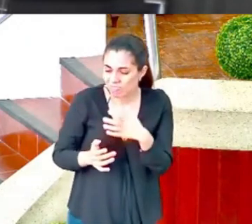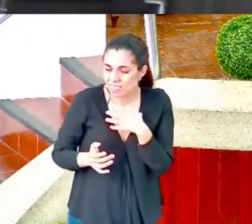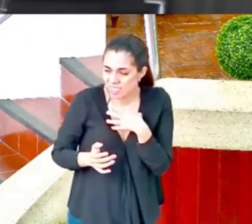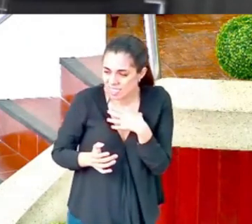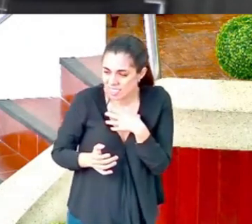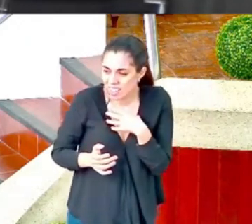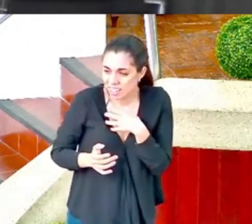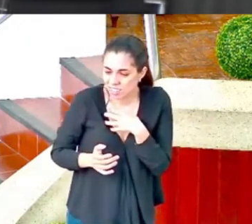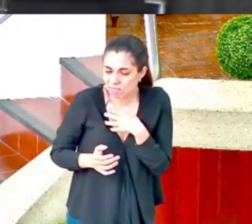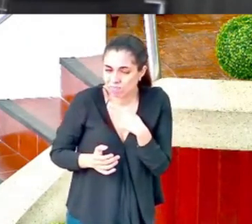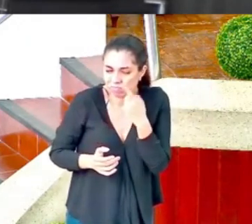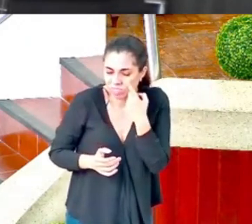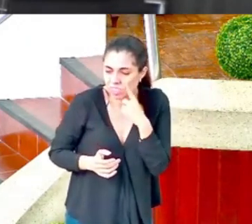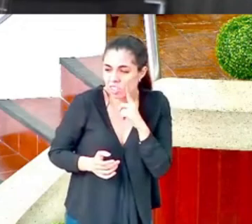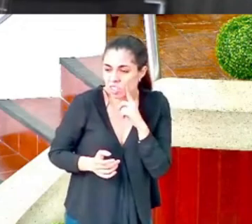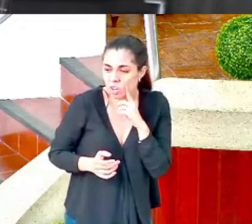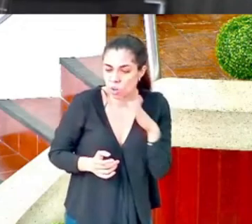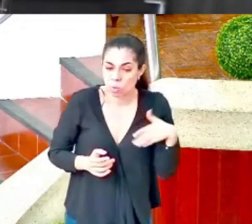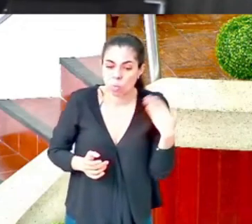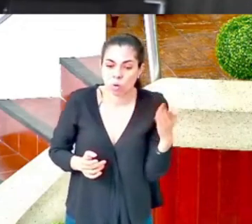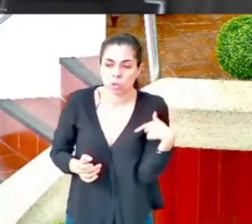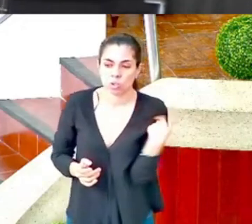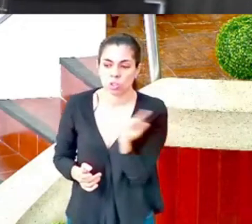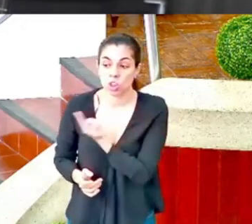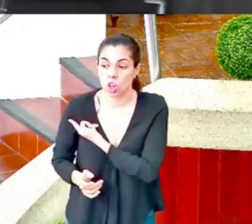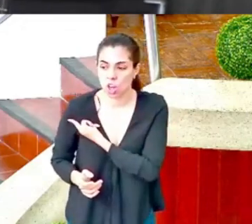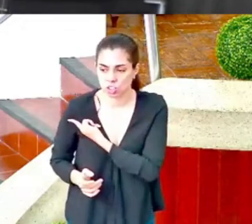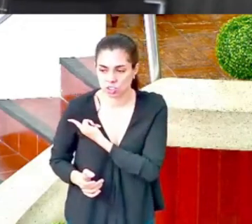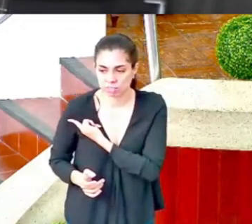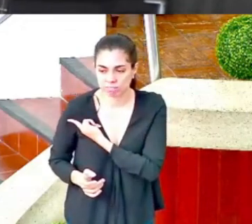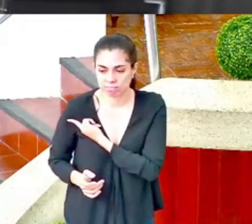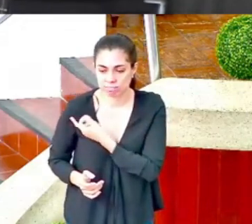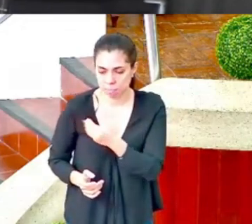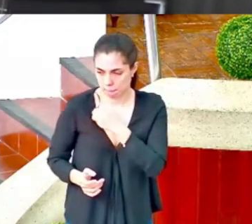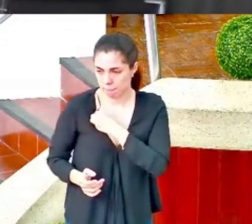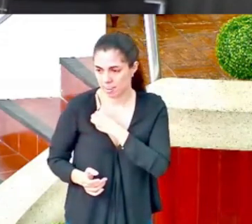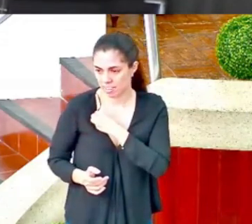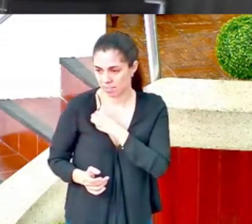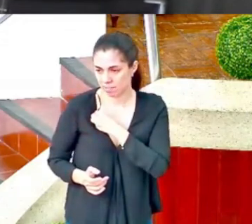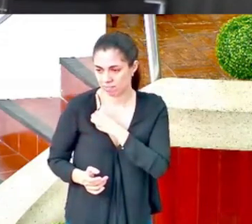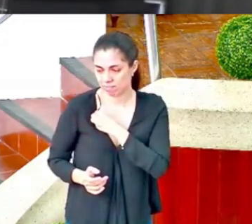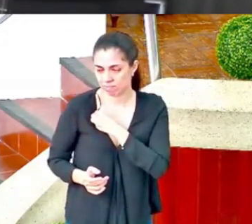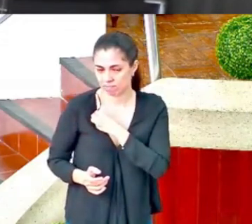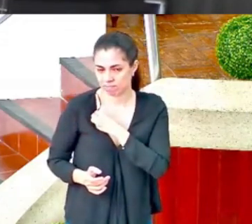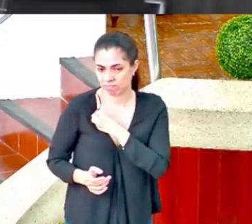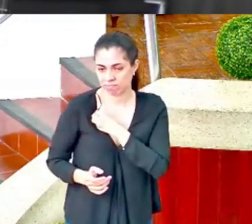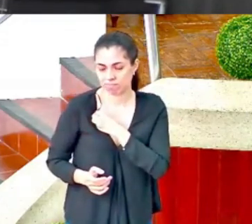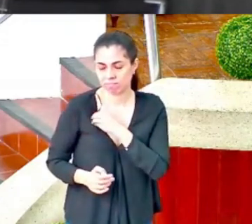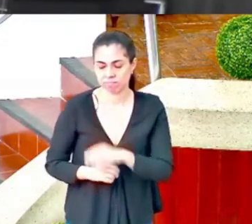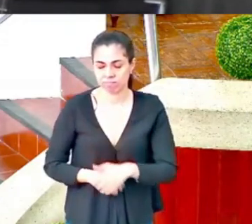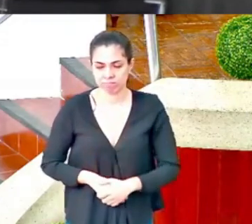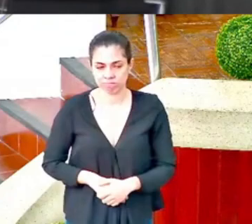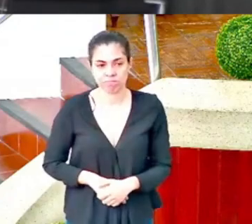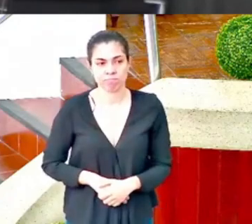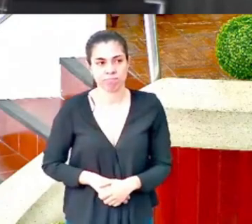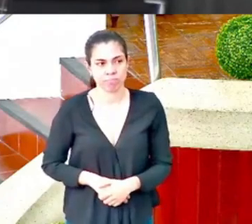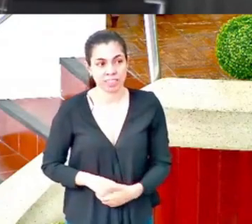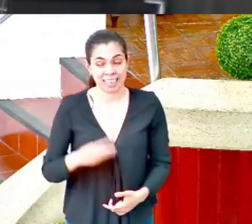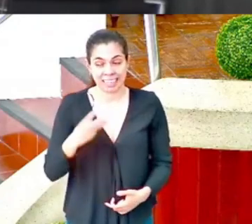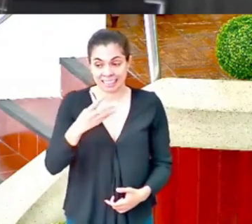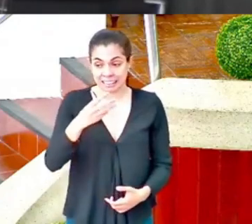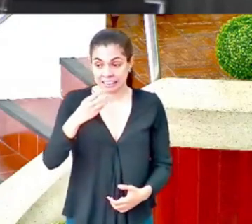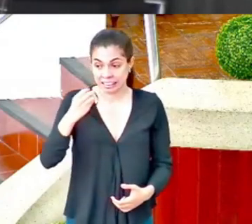30 anos não se ofertou crianças nas chapas quentes a Moloque. Por 30 anos não se